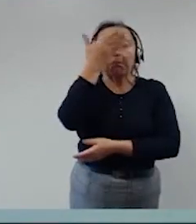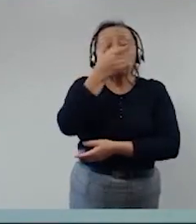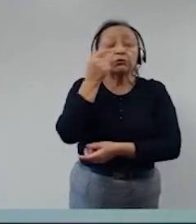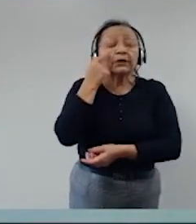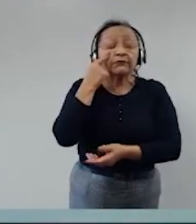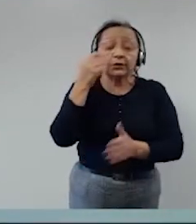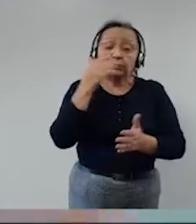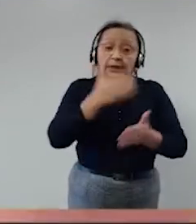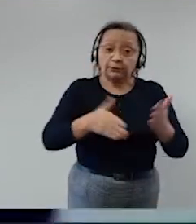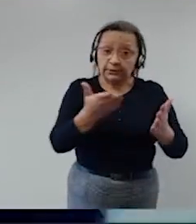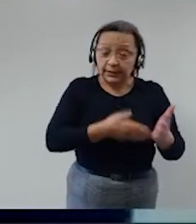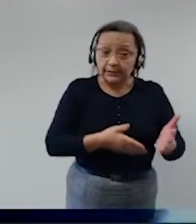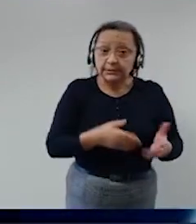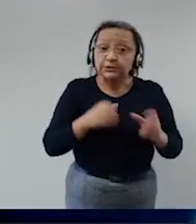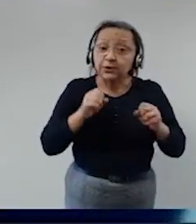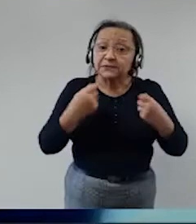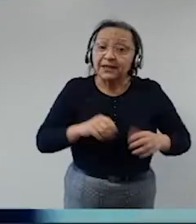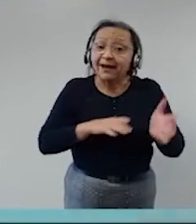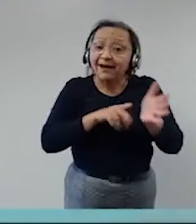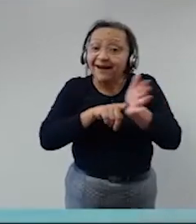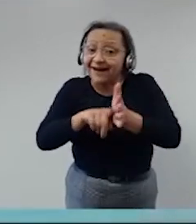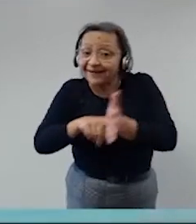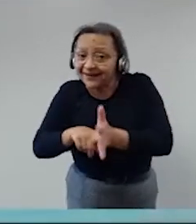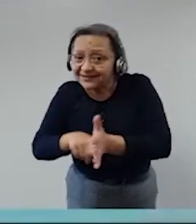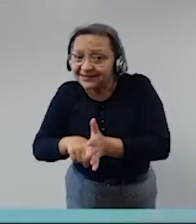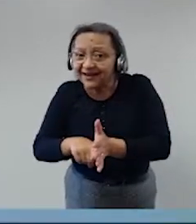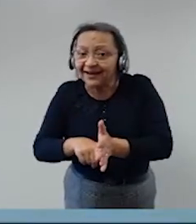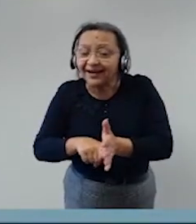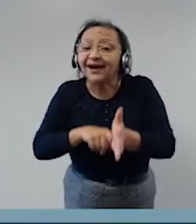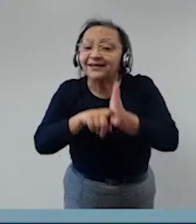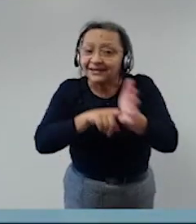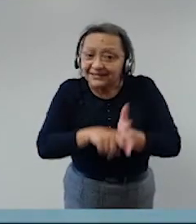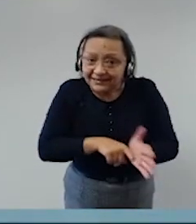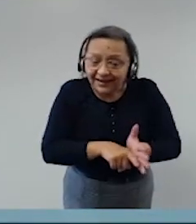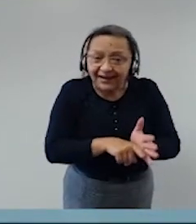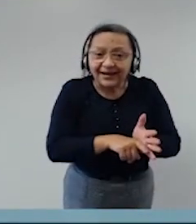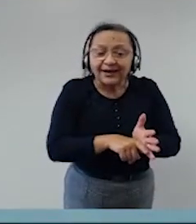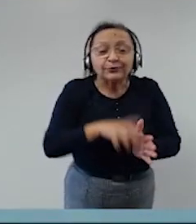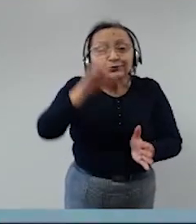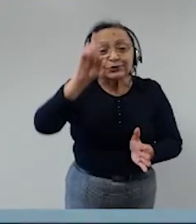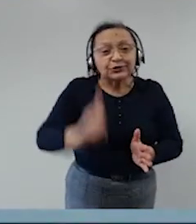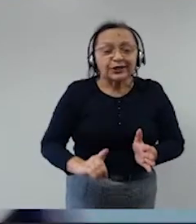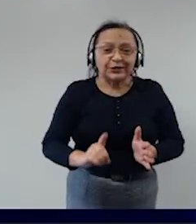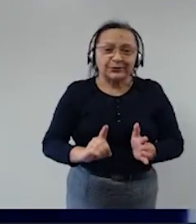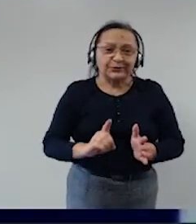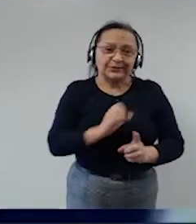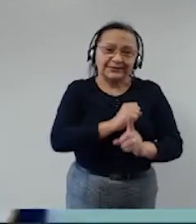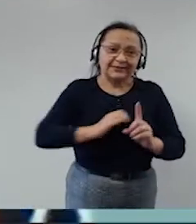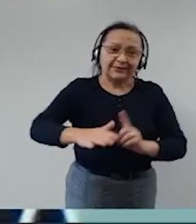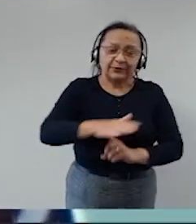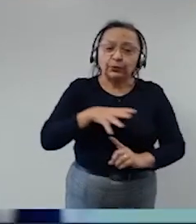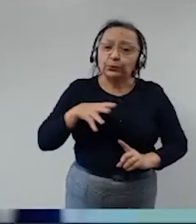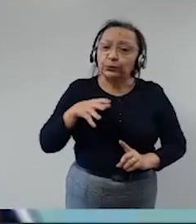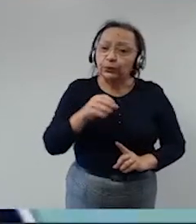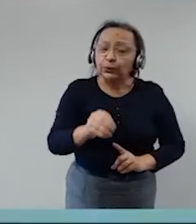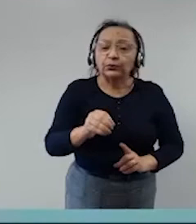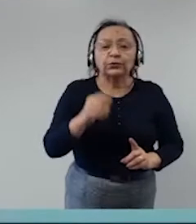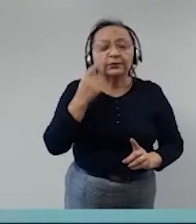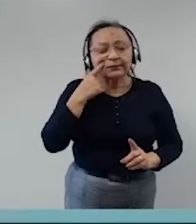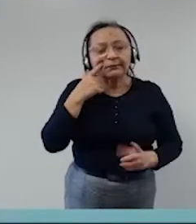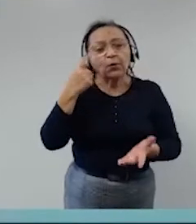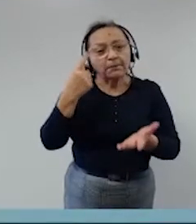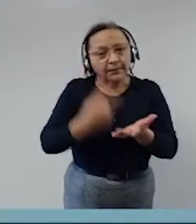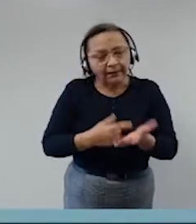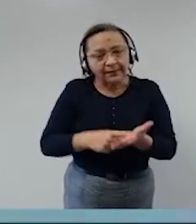nulidade. Basta analisarmos o direito civil. Todo negócio jurídico pressupõe capacidade dos entes que estão